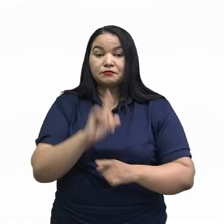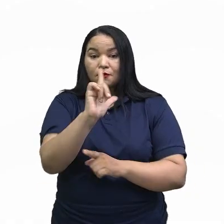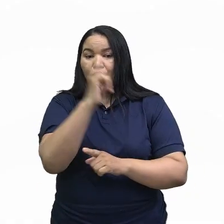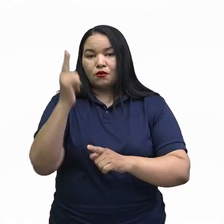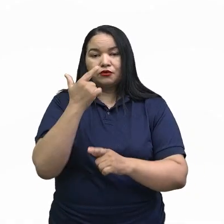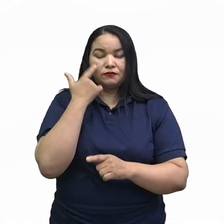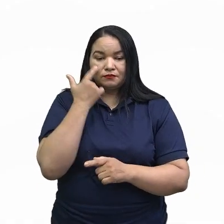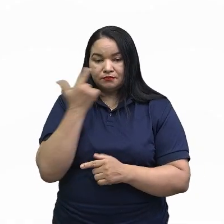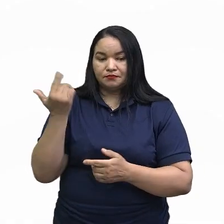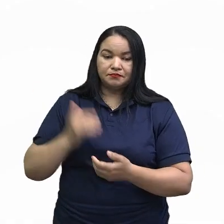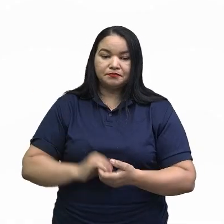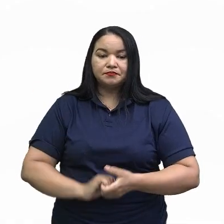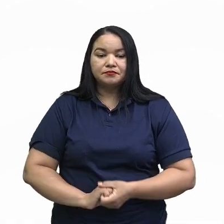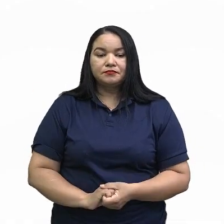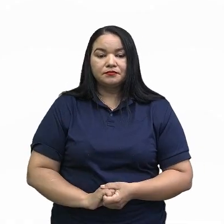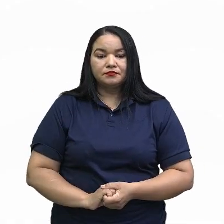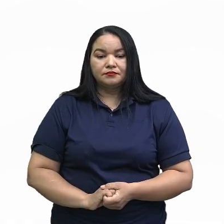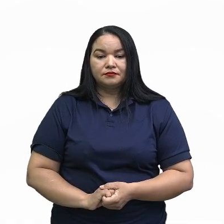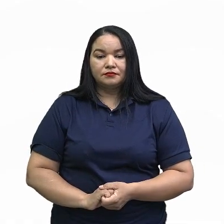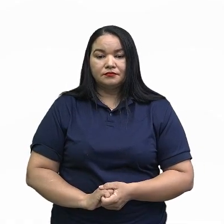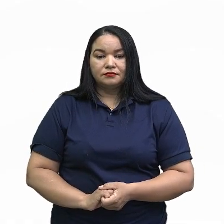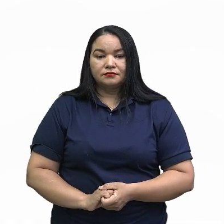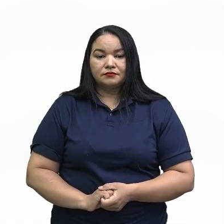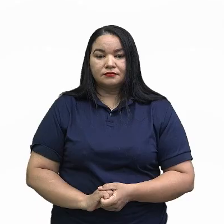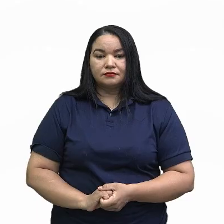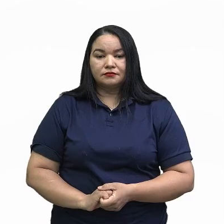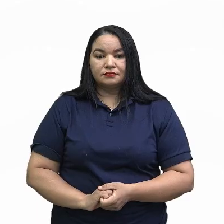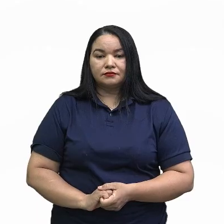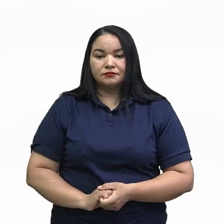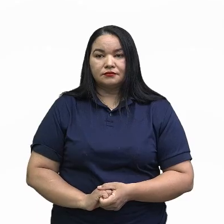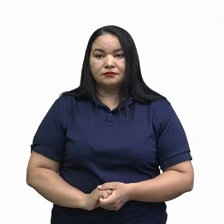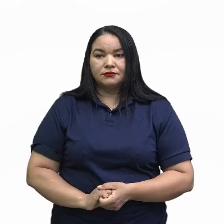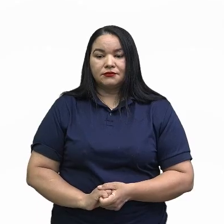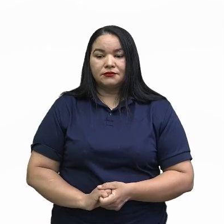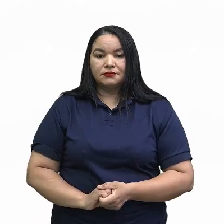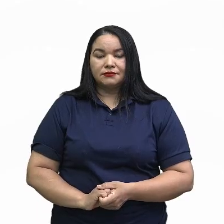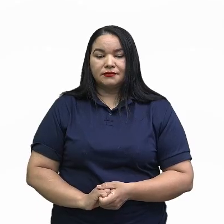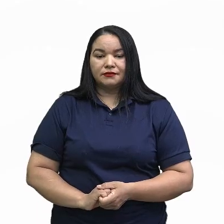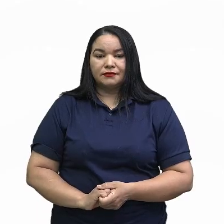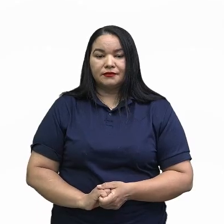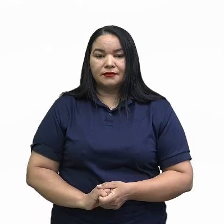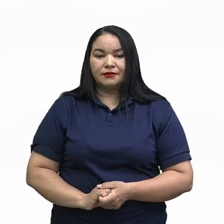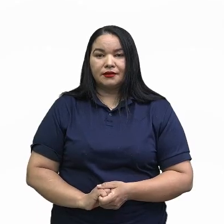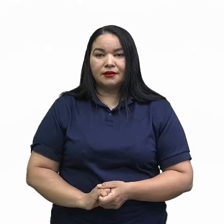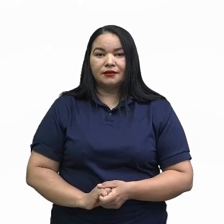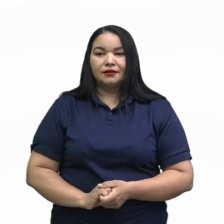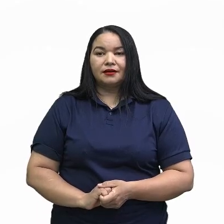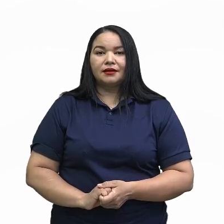elemento aí também interessante para a gente observar na natureza é o césio 137. Ele decai em